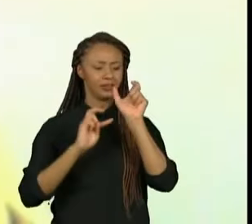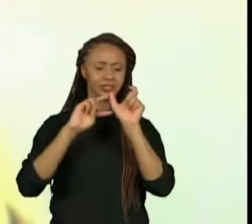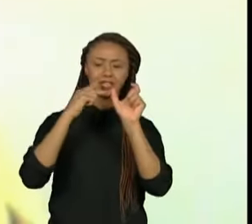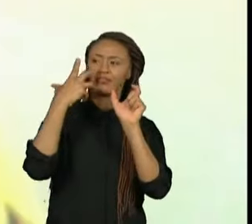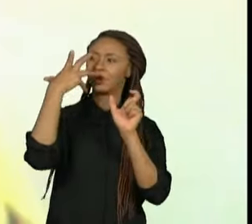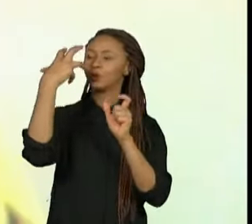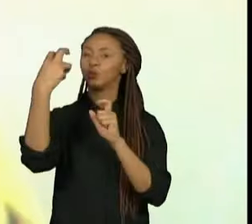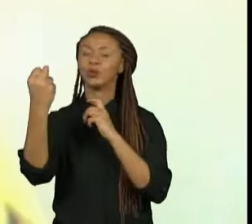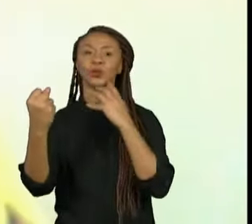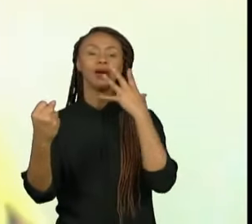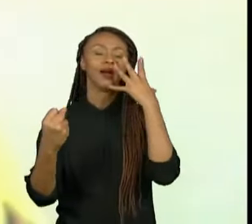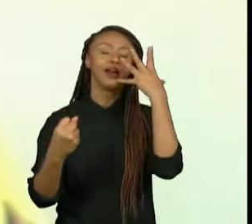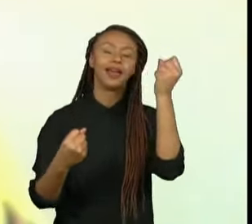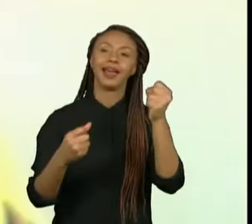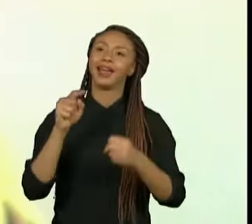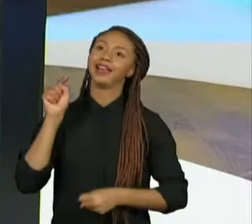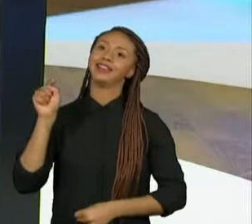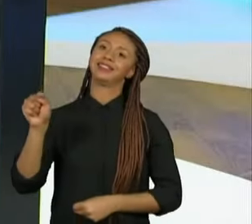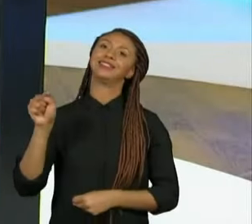isso